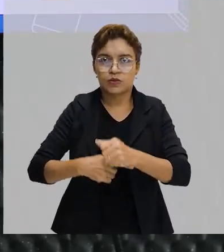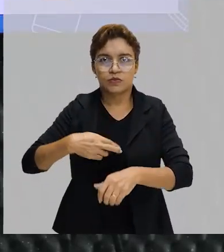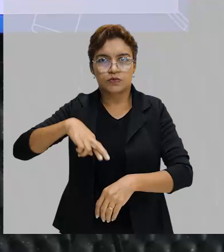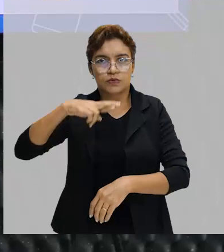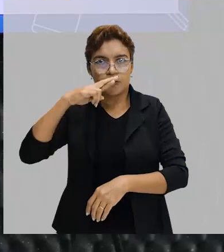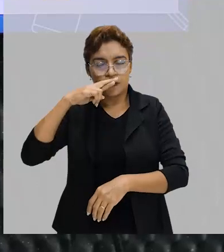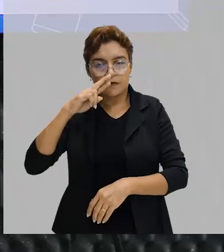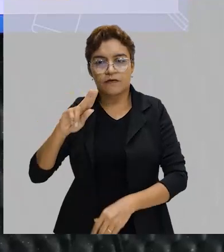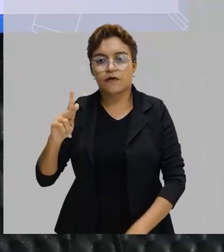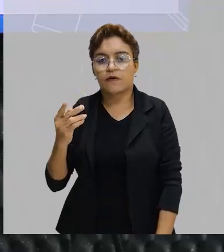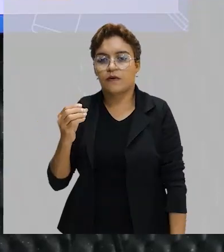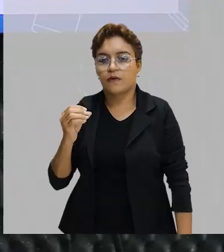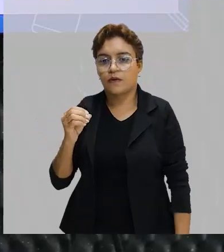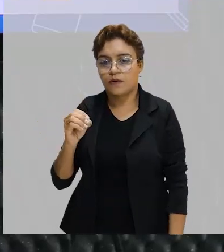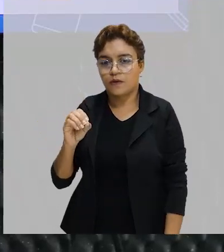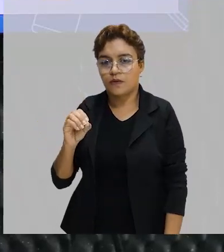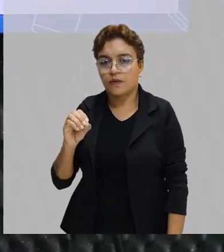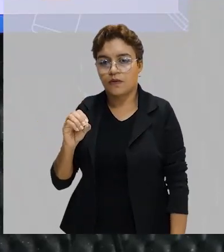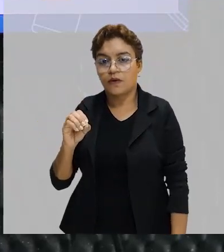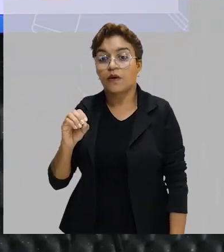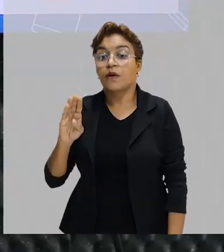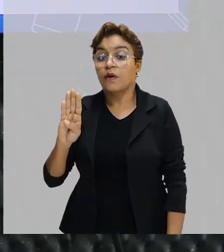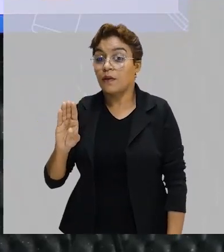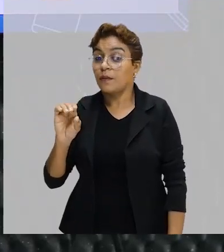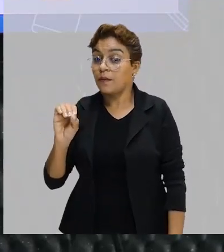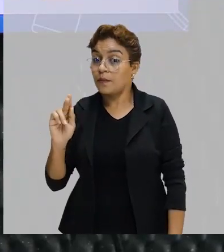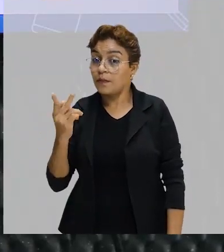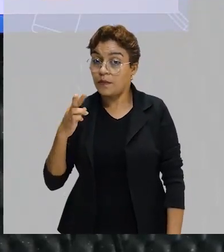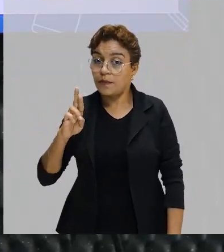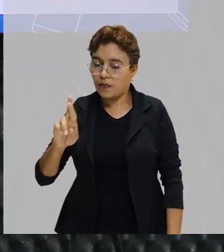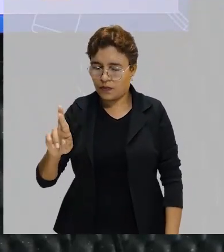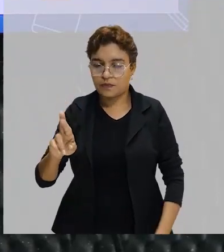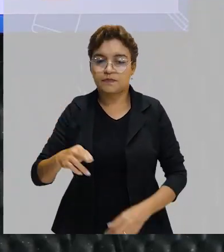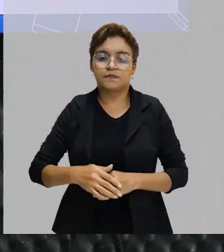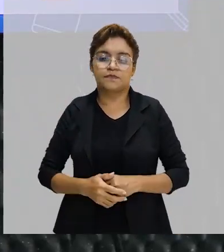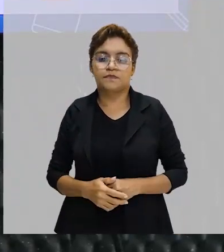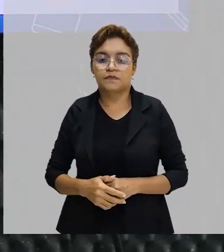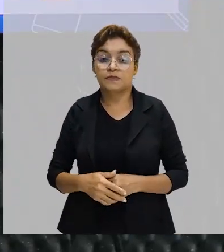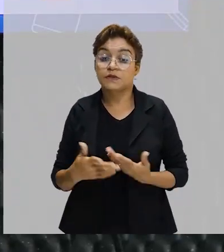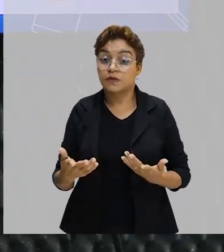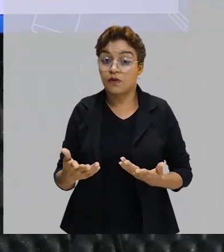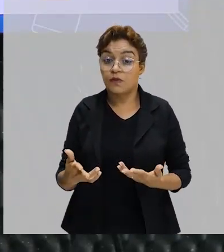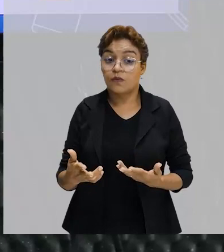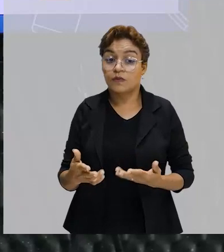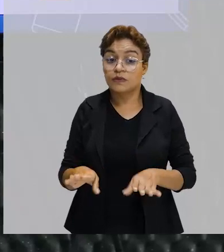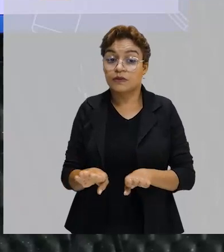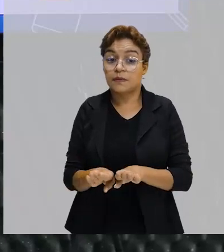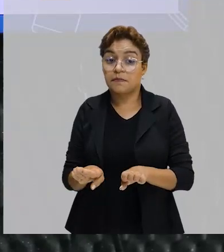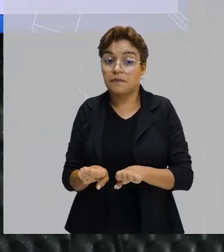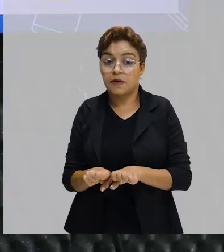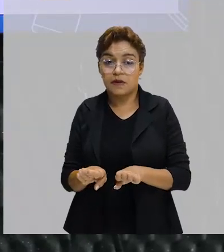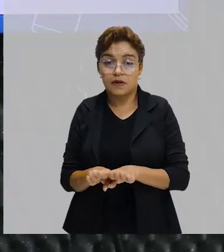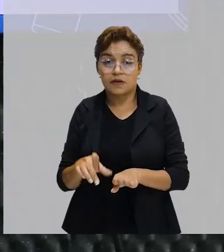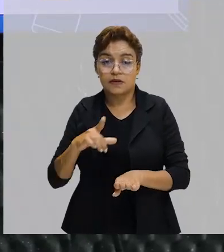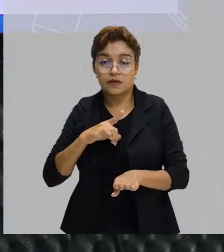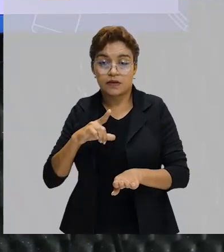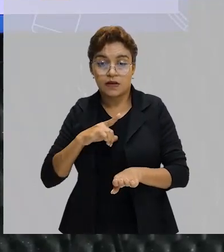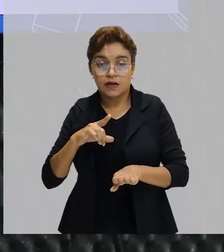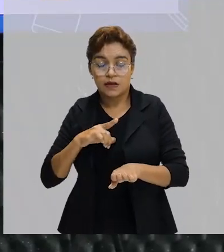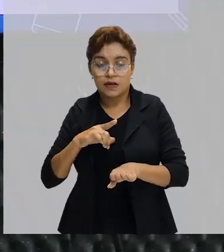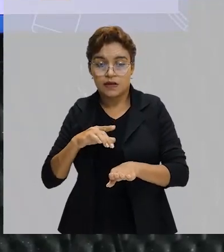grande mudança foi a introdução dos níveis e mais na frente, né, nós vamos também ter